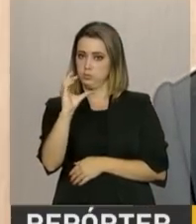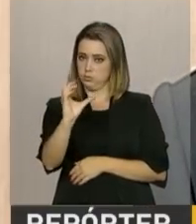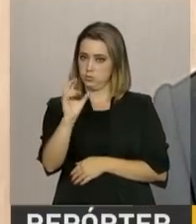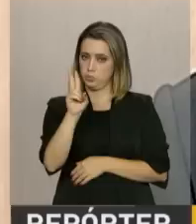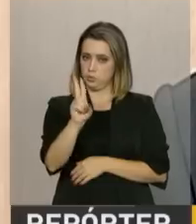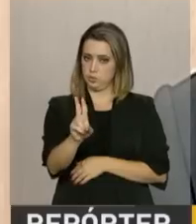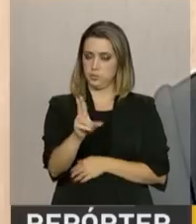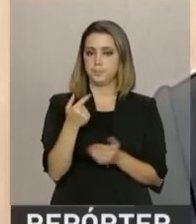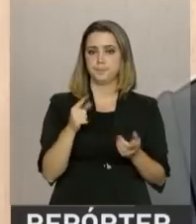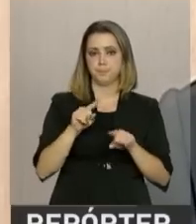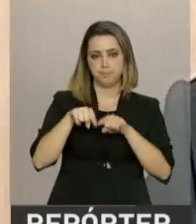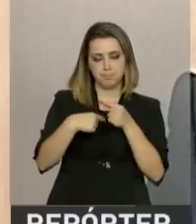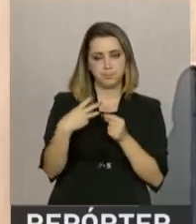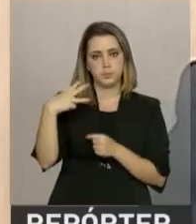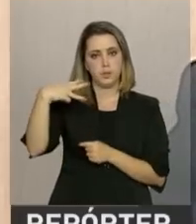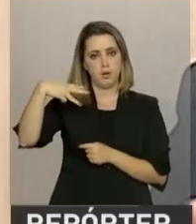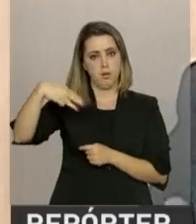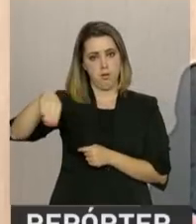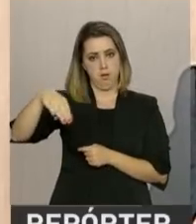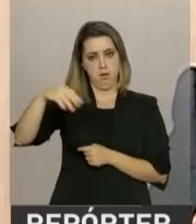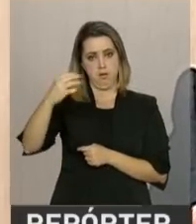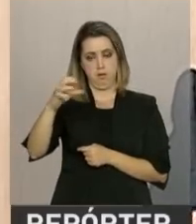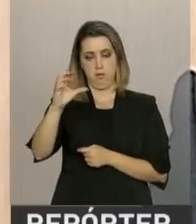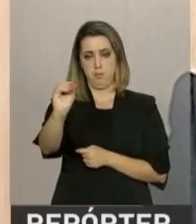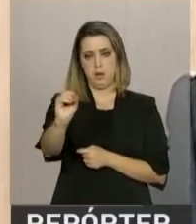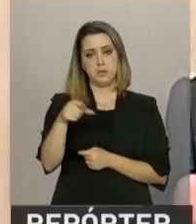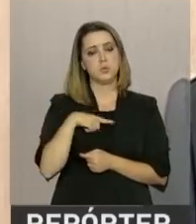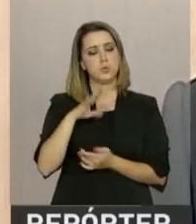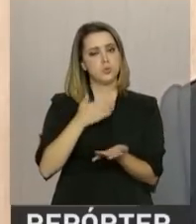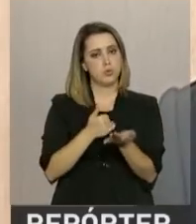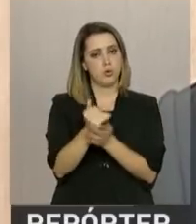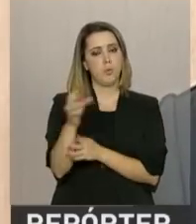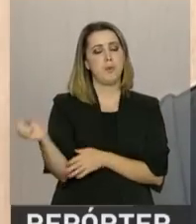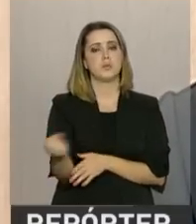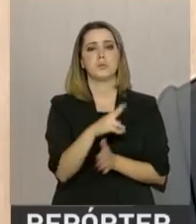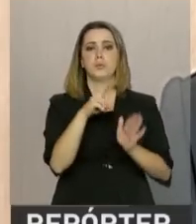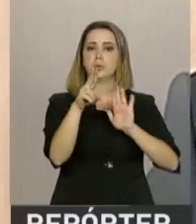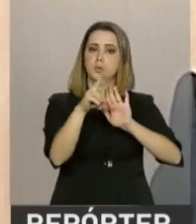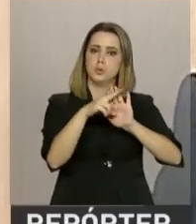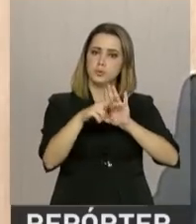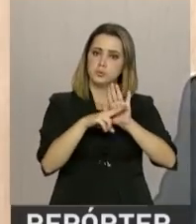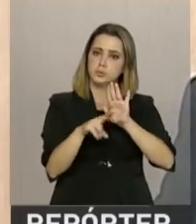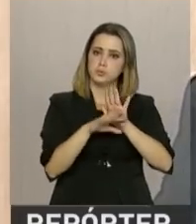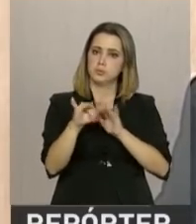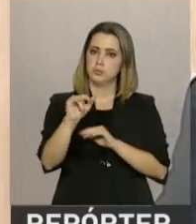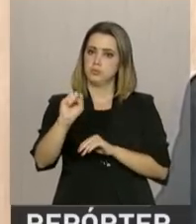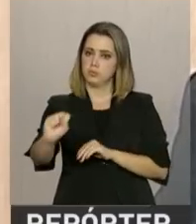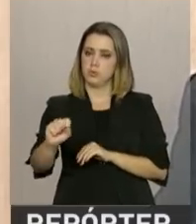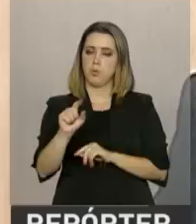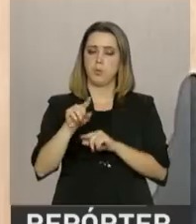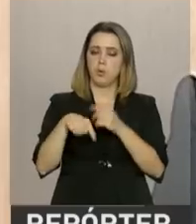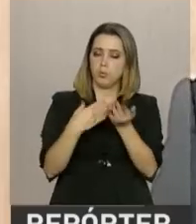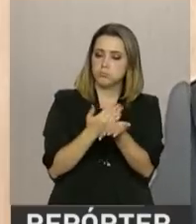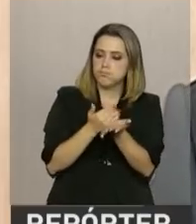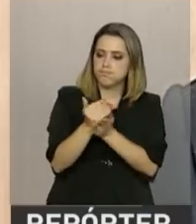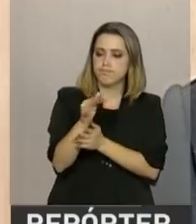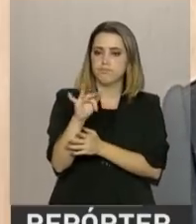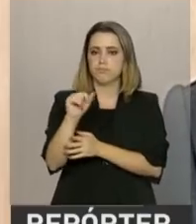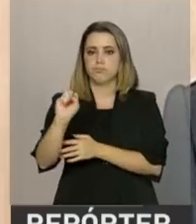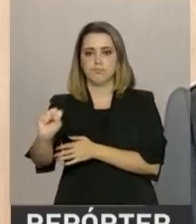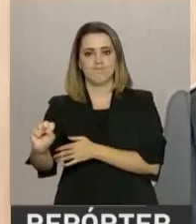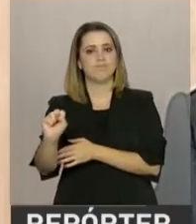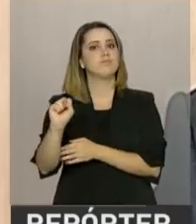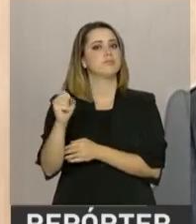em março, o governo já vai ter um desenho do que será um novo FIES, que é algo para o segundo semestre do ano, e também uma série